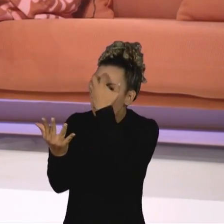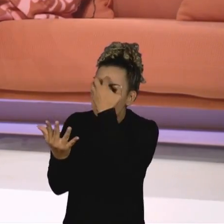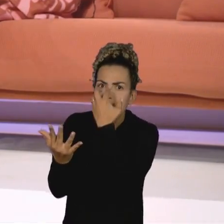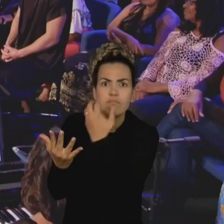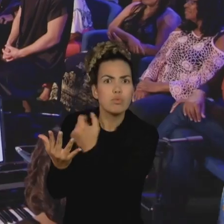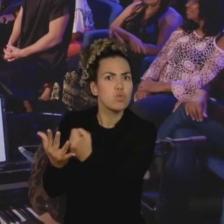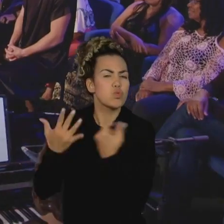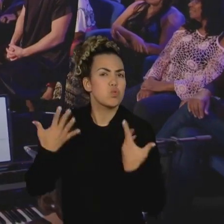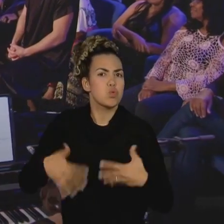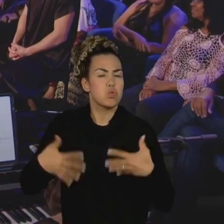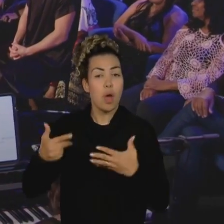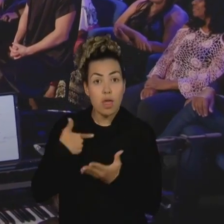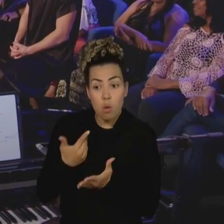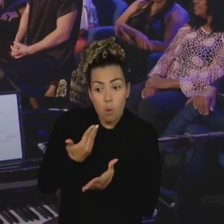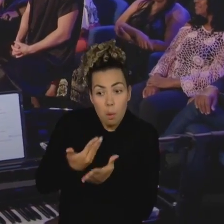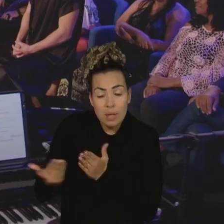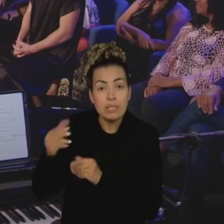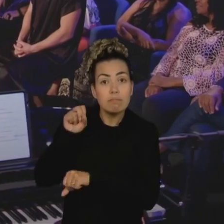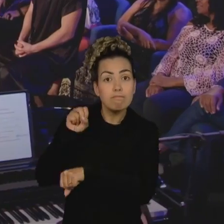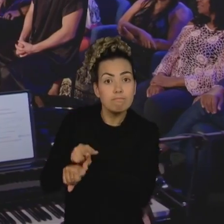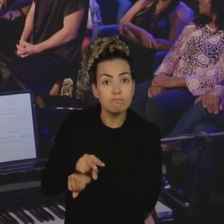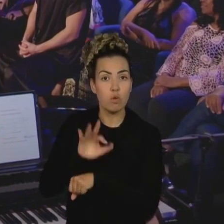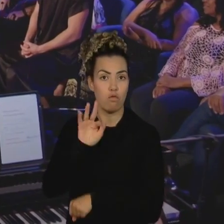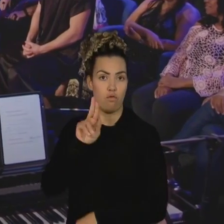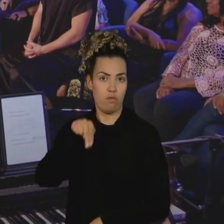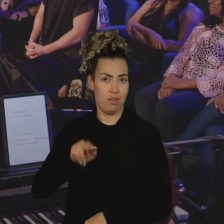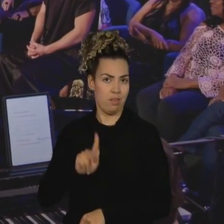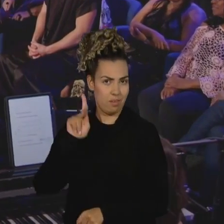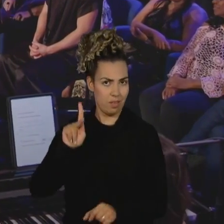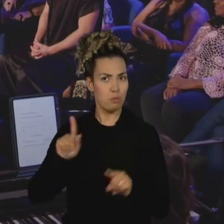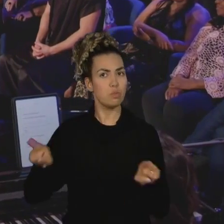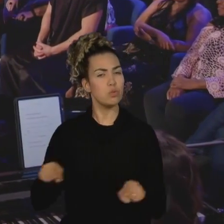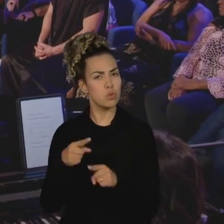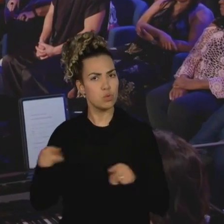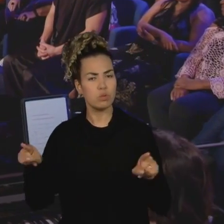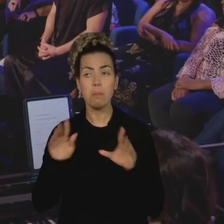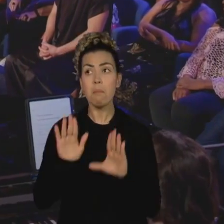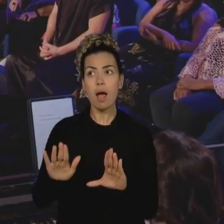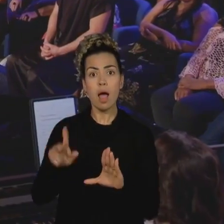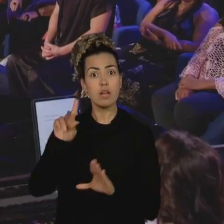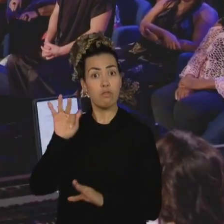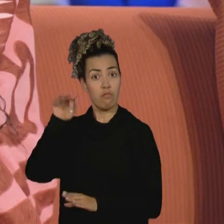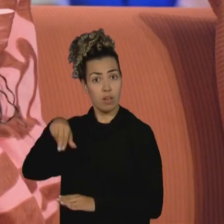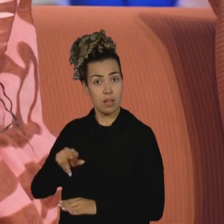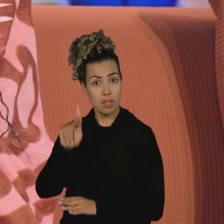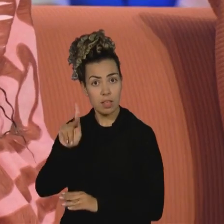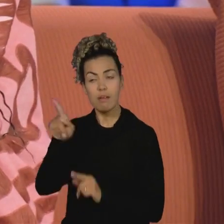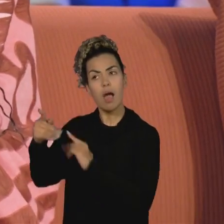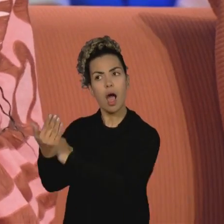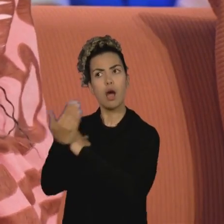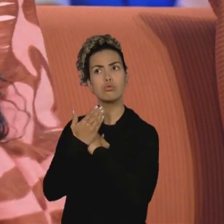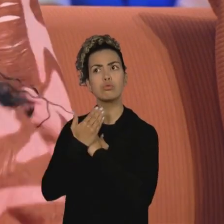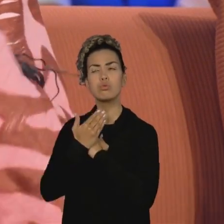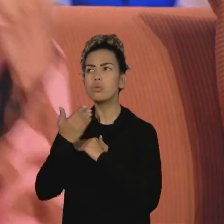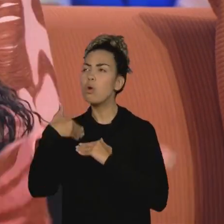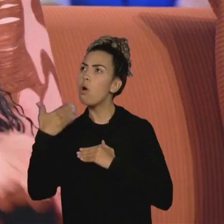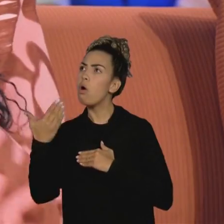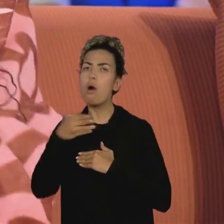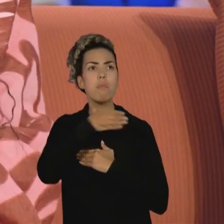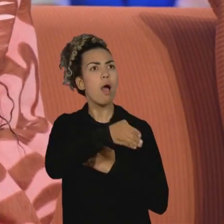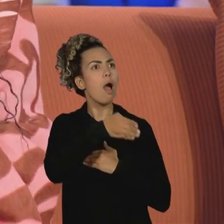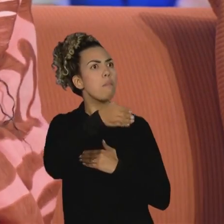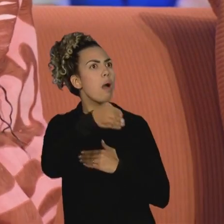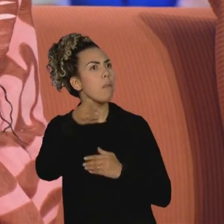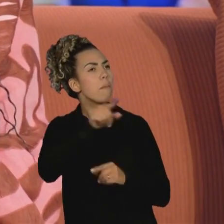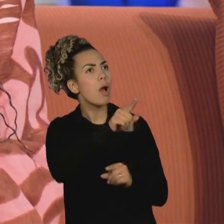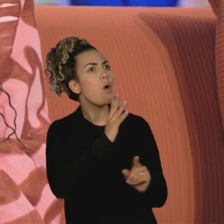Eu comecei no funk, né, assim, mas o funk me abriu as portas para conhecer muitas pessoas incríveis, muitos artistas